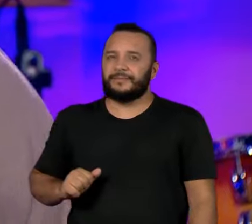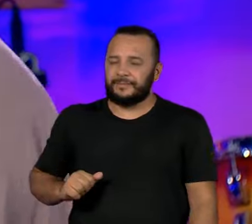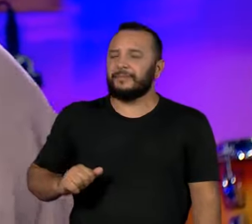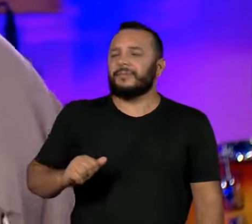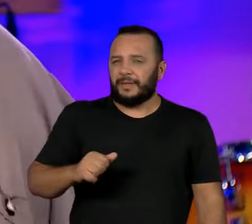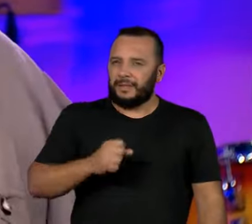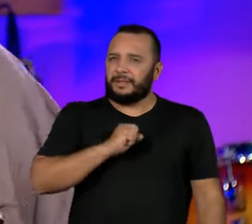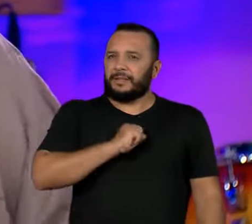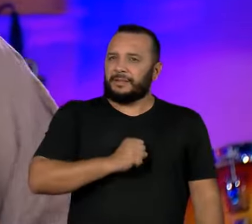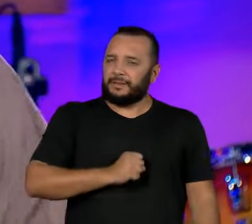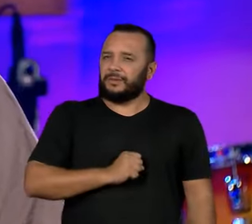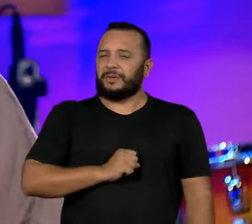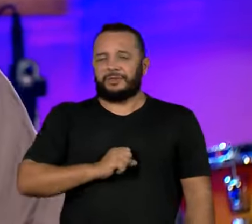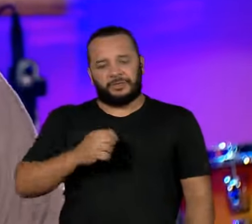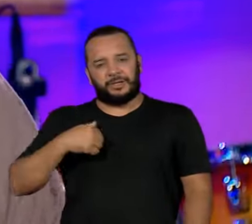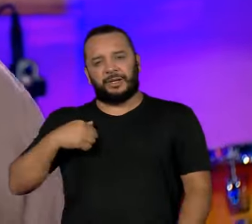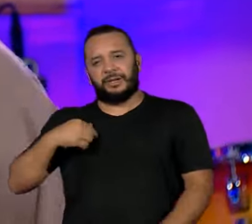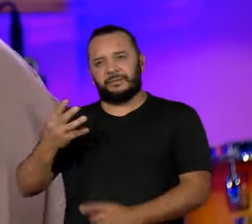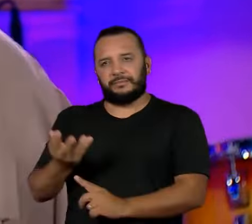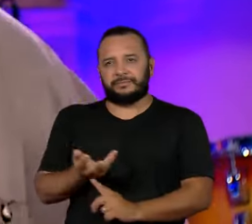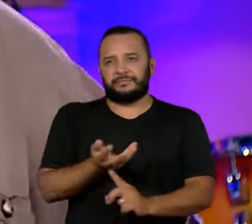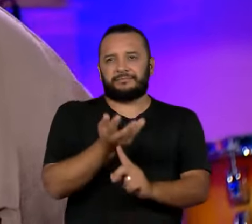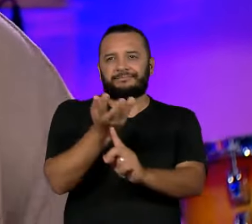Sacerdote ergue a taça,